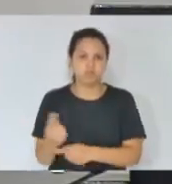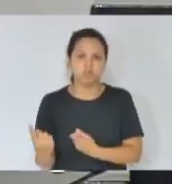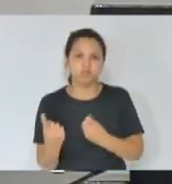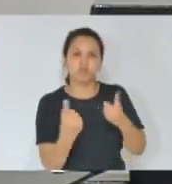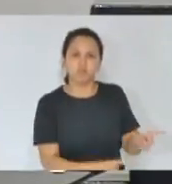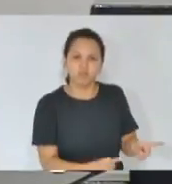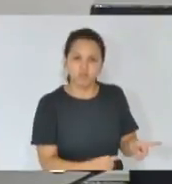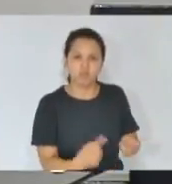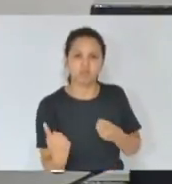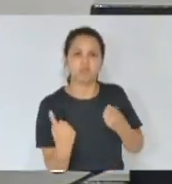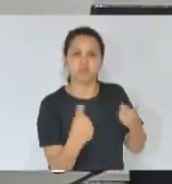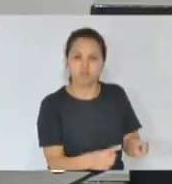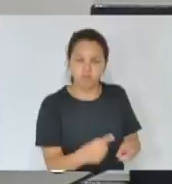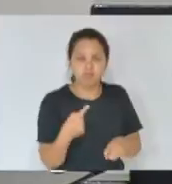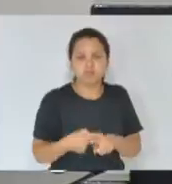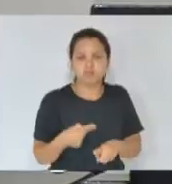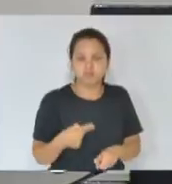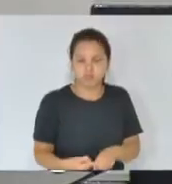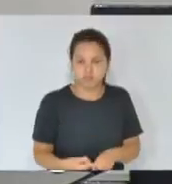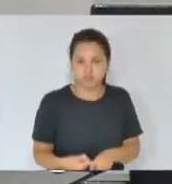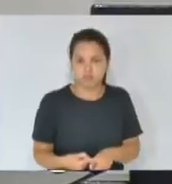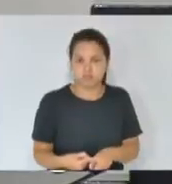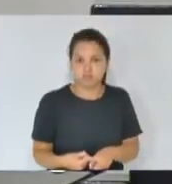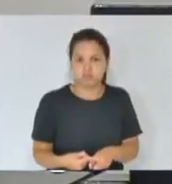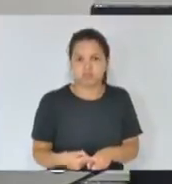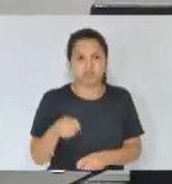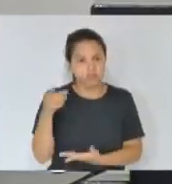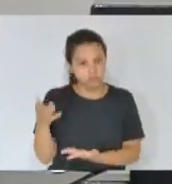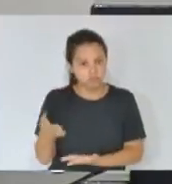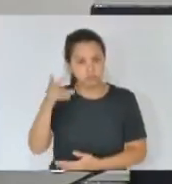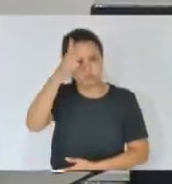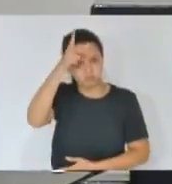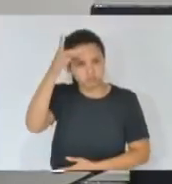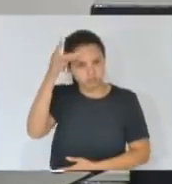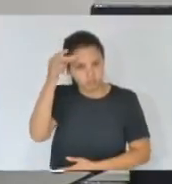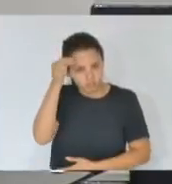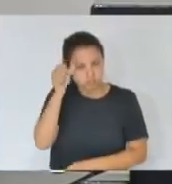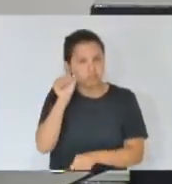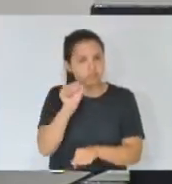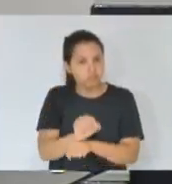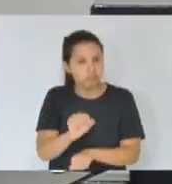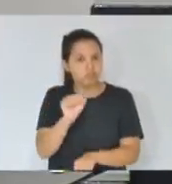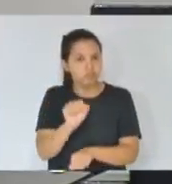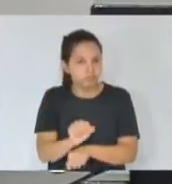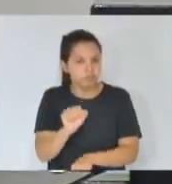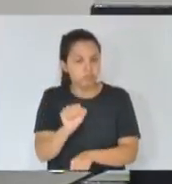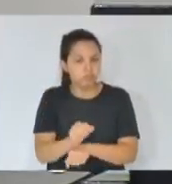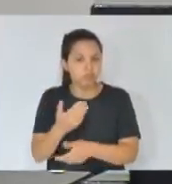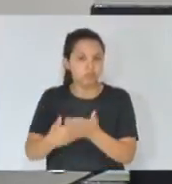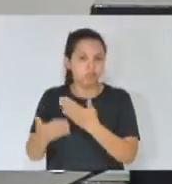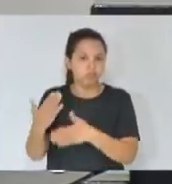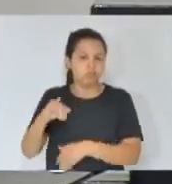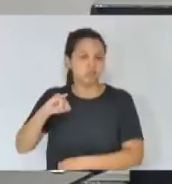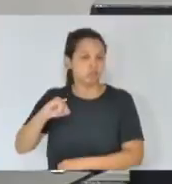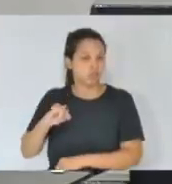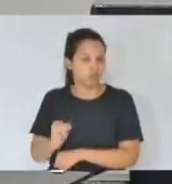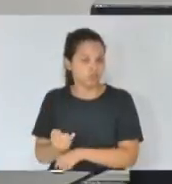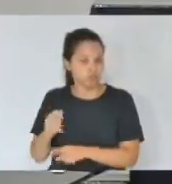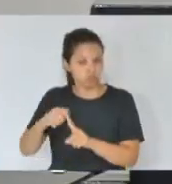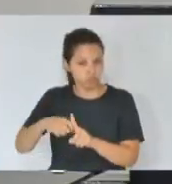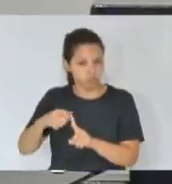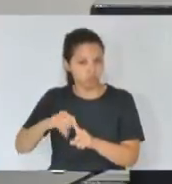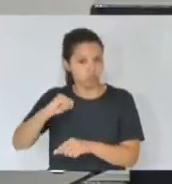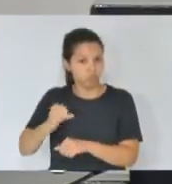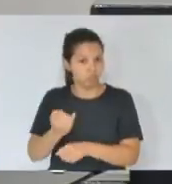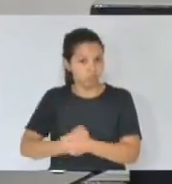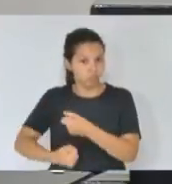O prefeito Morastone aguarda desde janeiro do ano